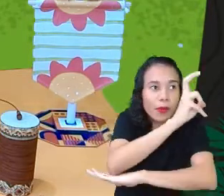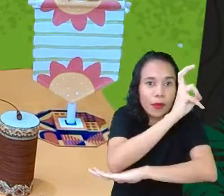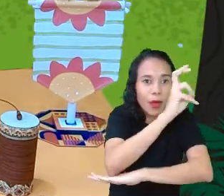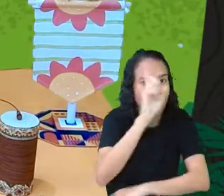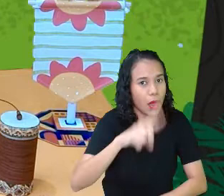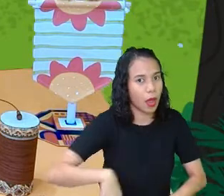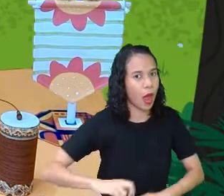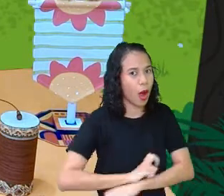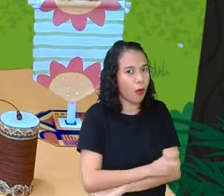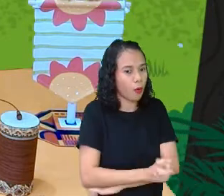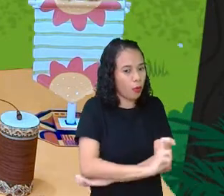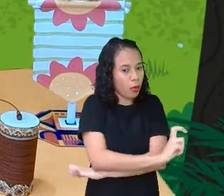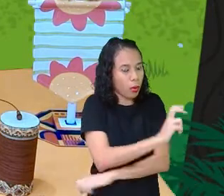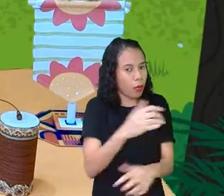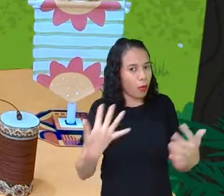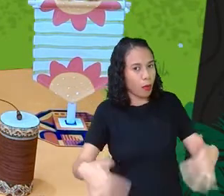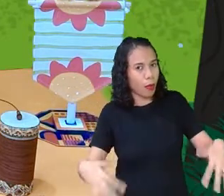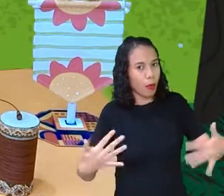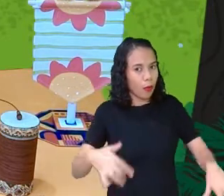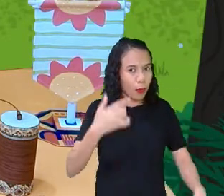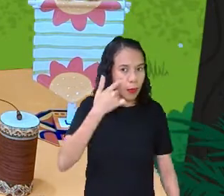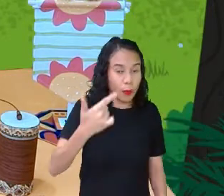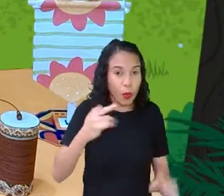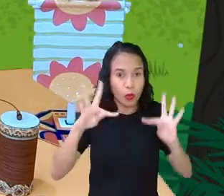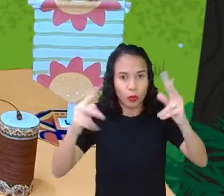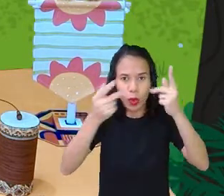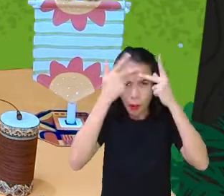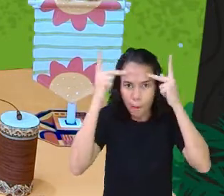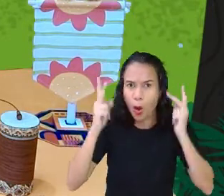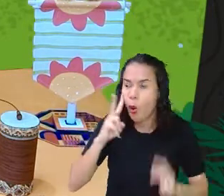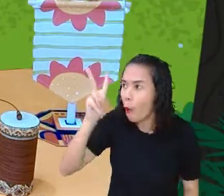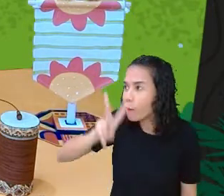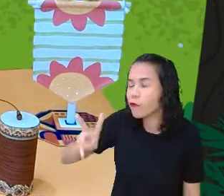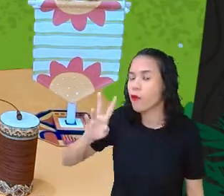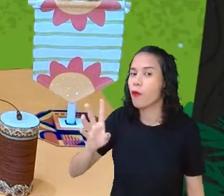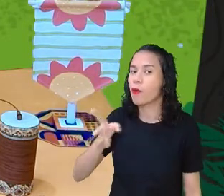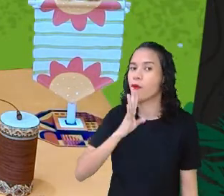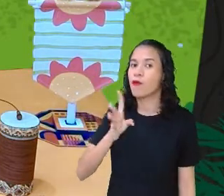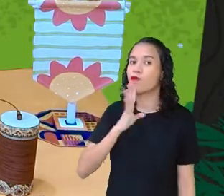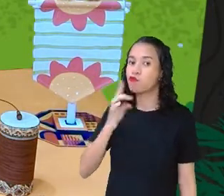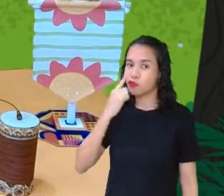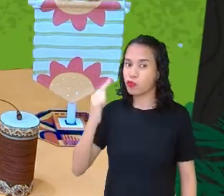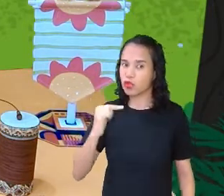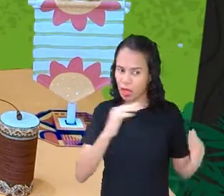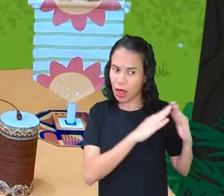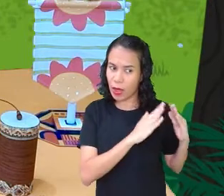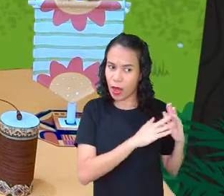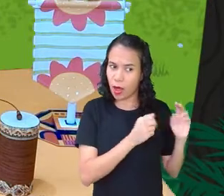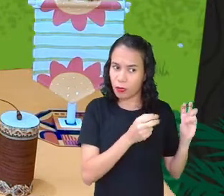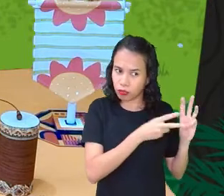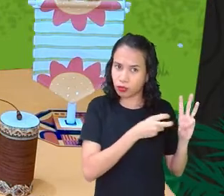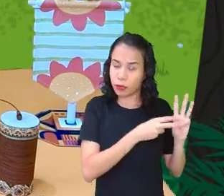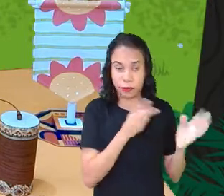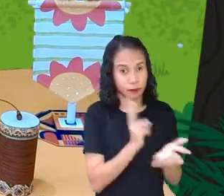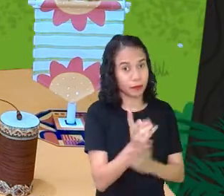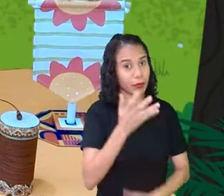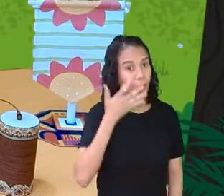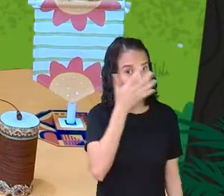Era a cobra cacá. Todo mundo conhecia a cobra cacá na aldeia e sempre cantavam essa